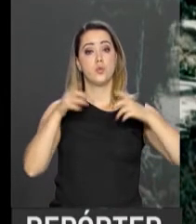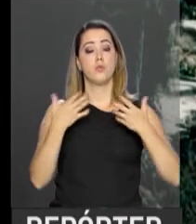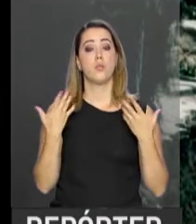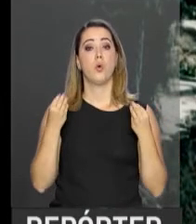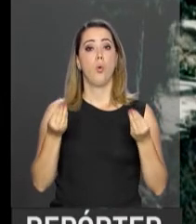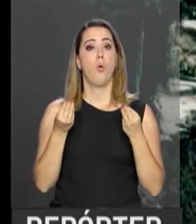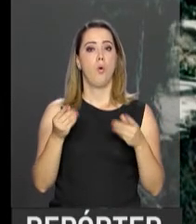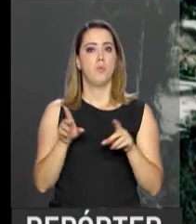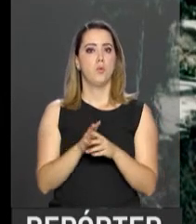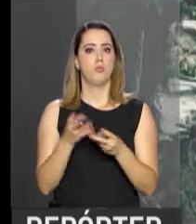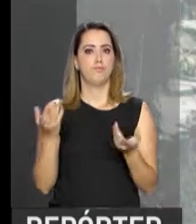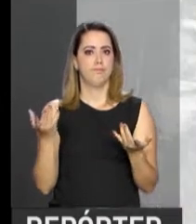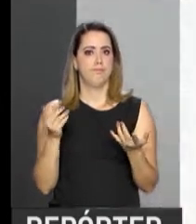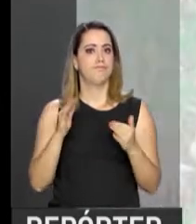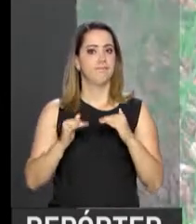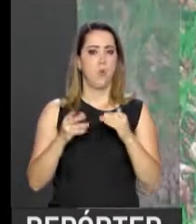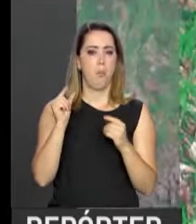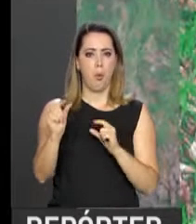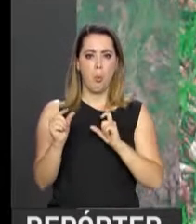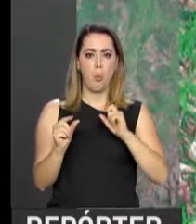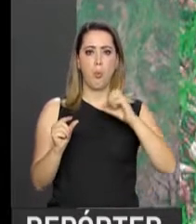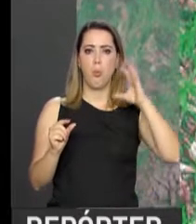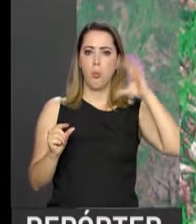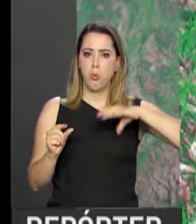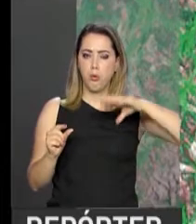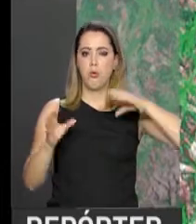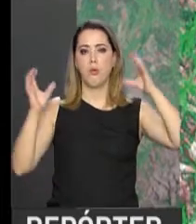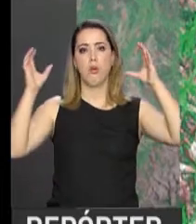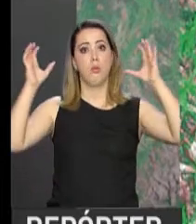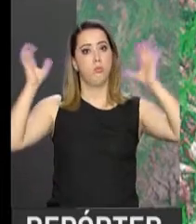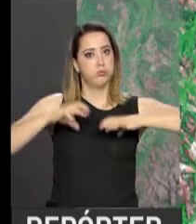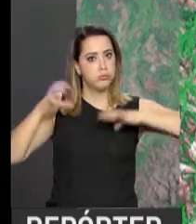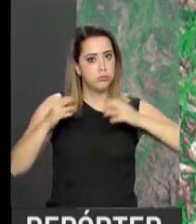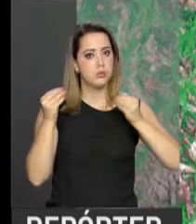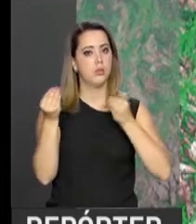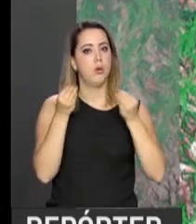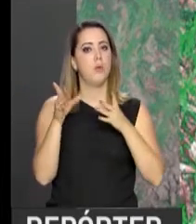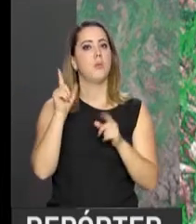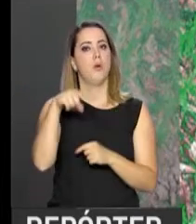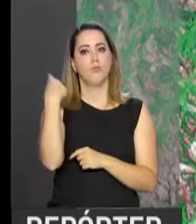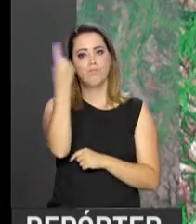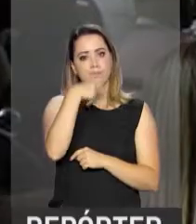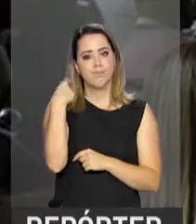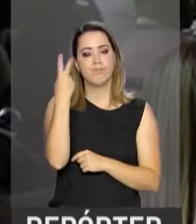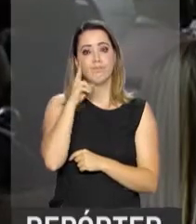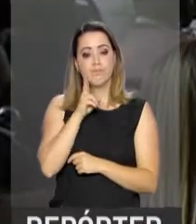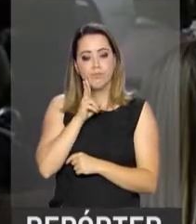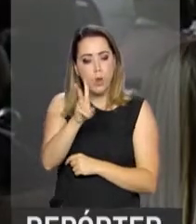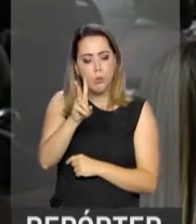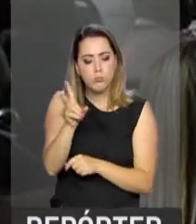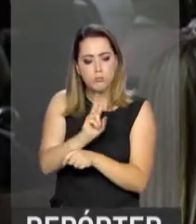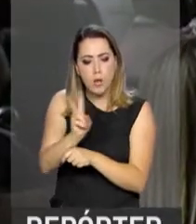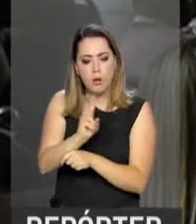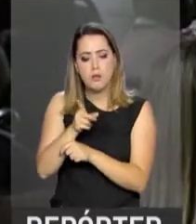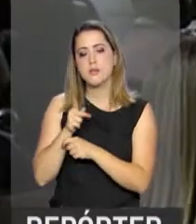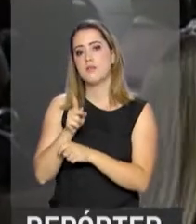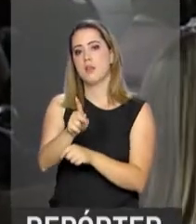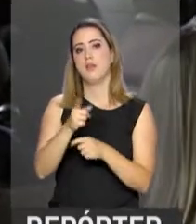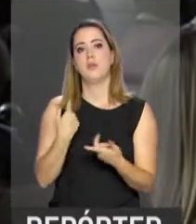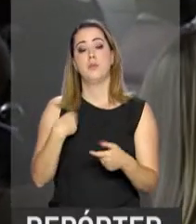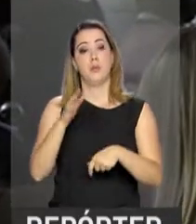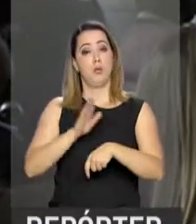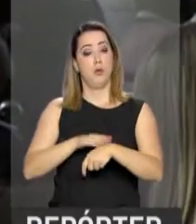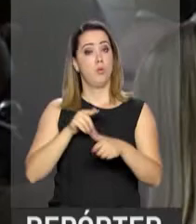qual intensidade são monitoradas 24 horas por meteorologistas geólogos e técnicos em defesa civil um trabalho